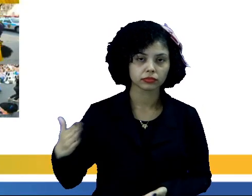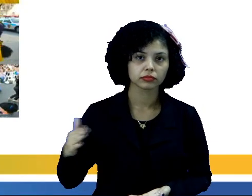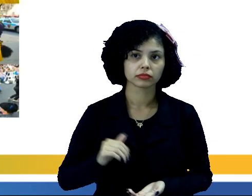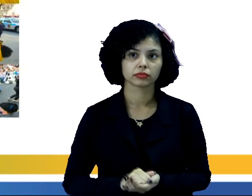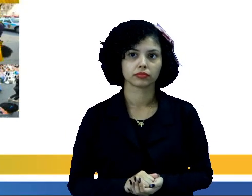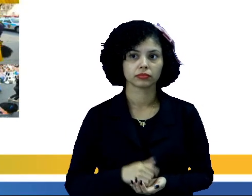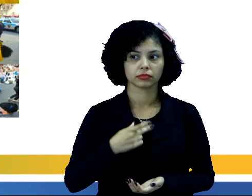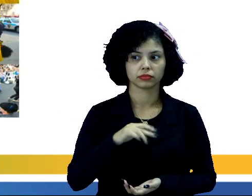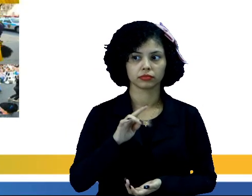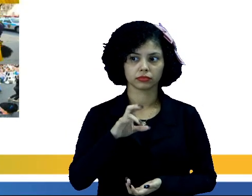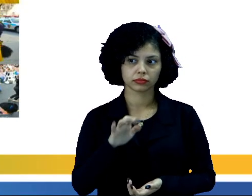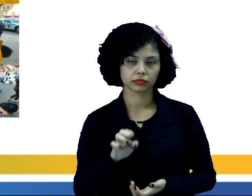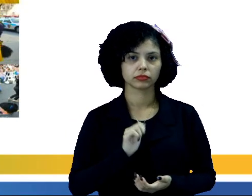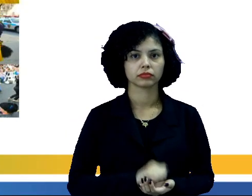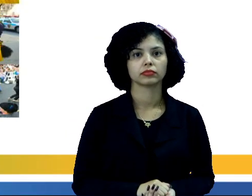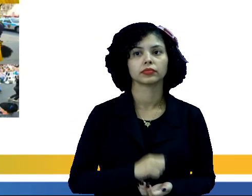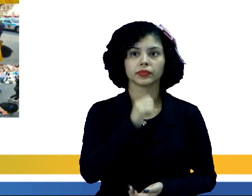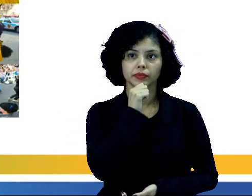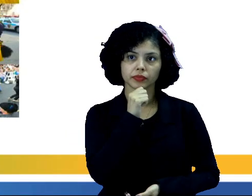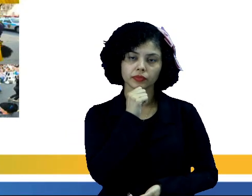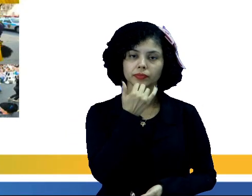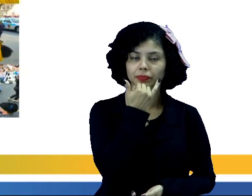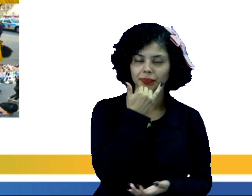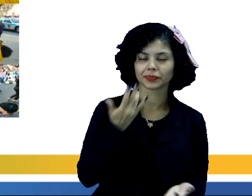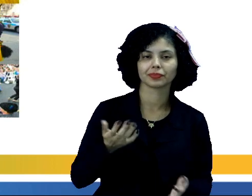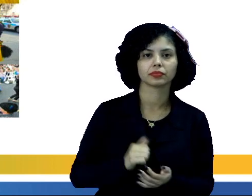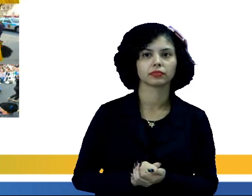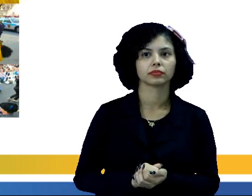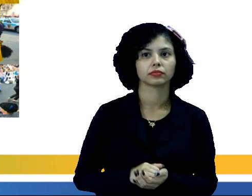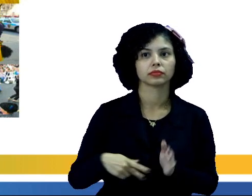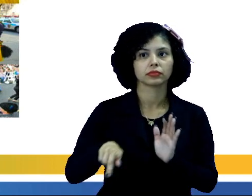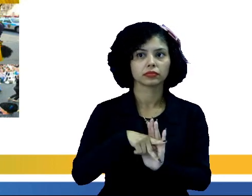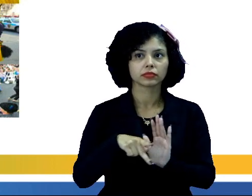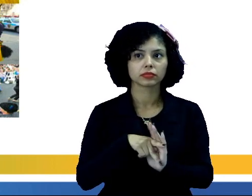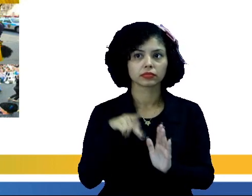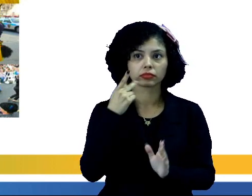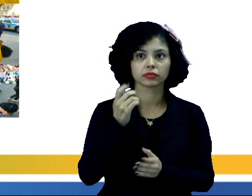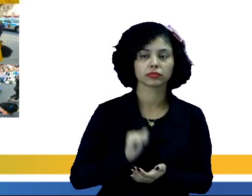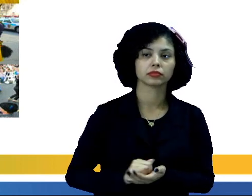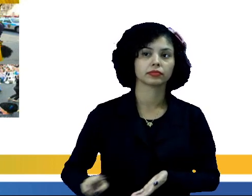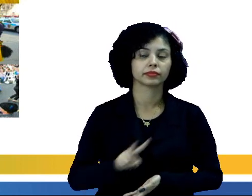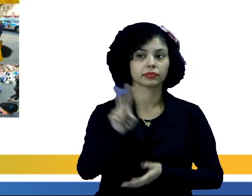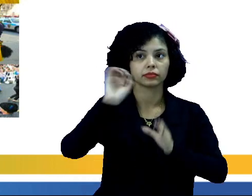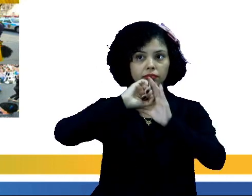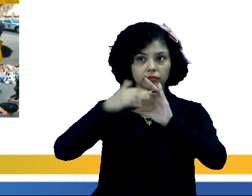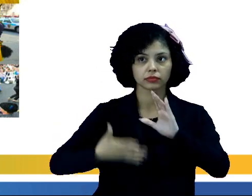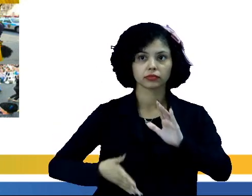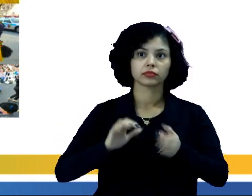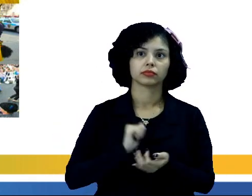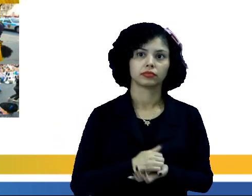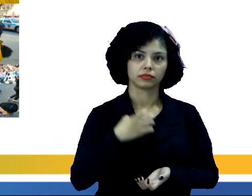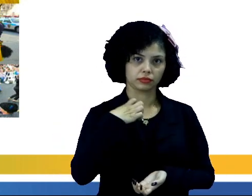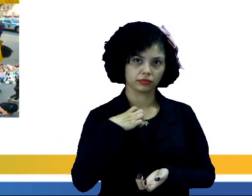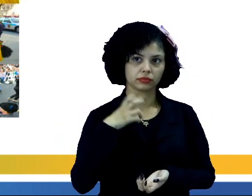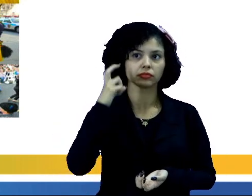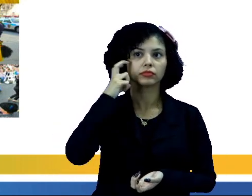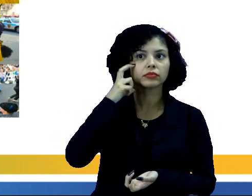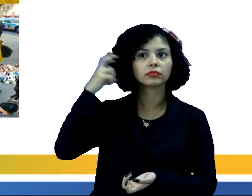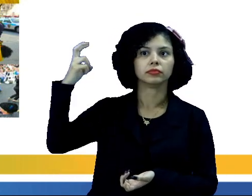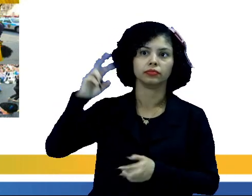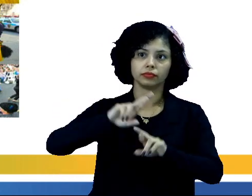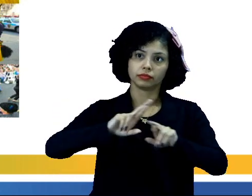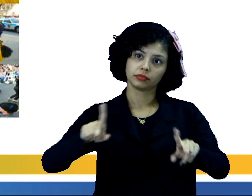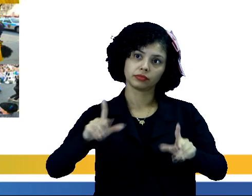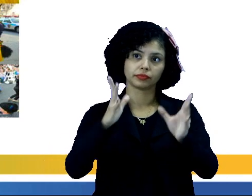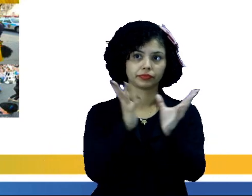de pluralidade, por meio dela a gente está valorizando as características étnicas